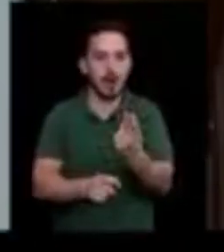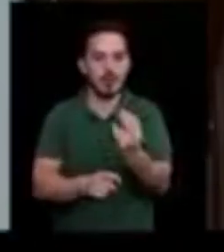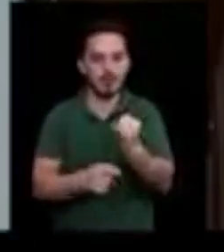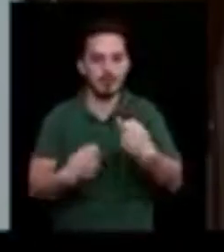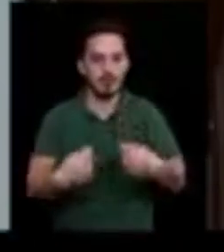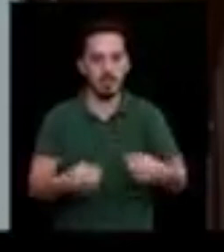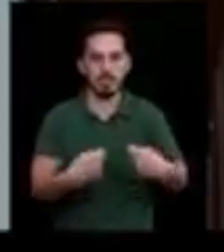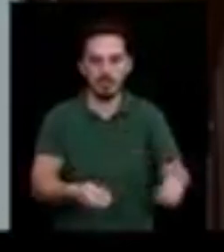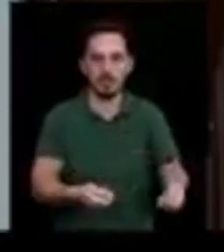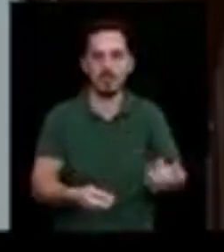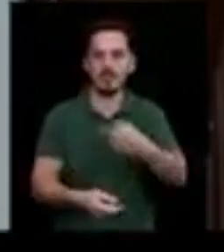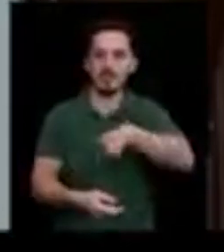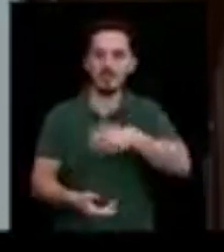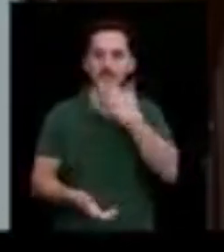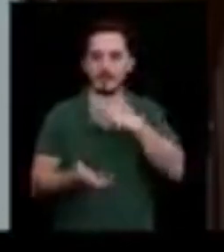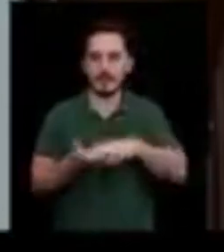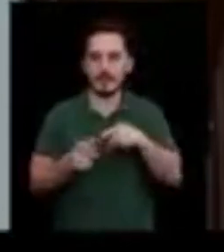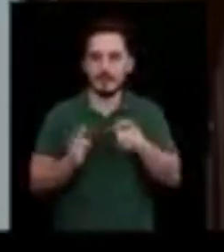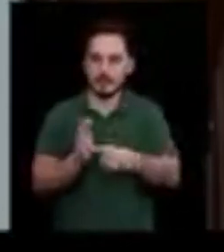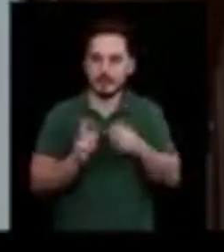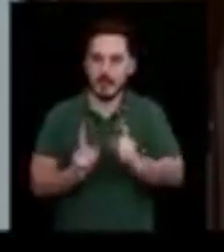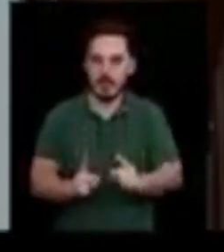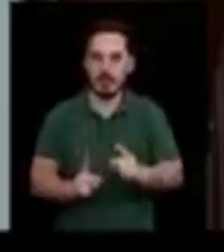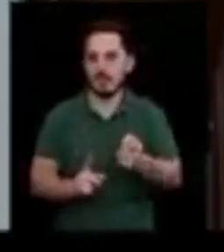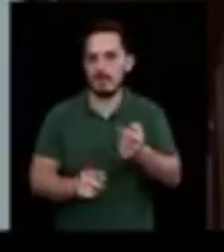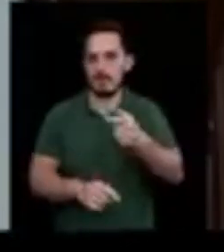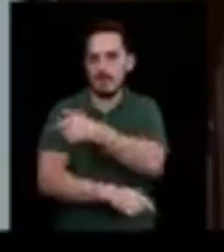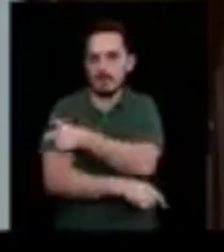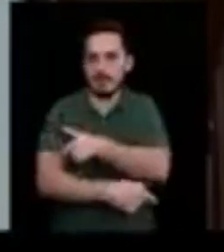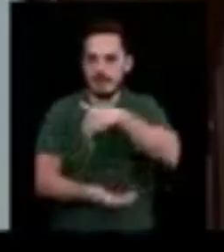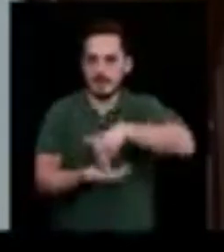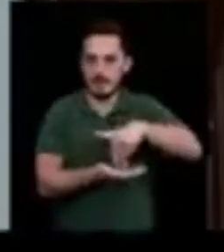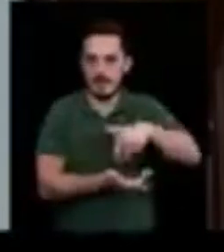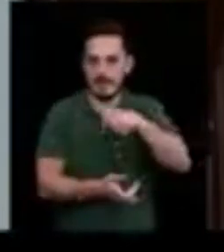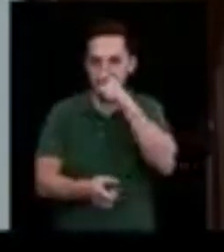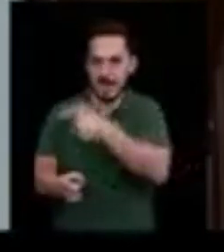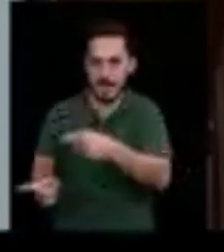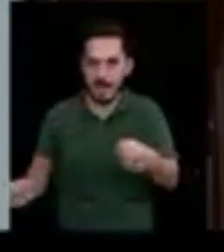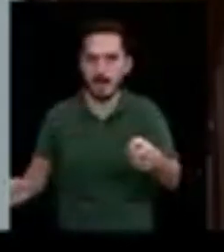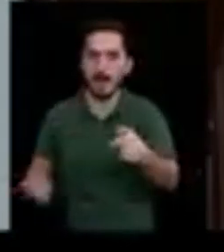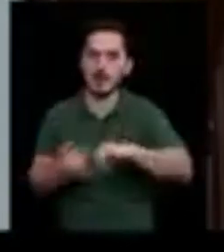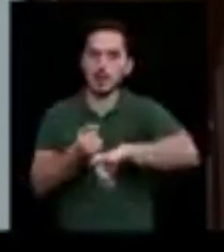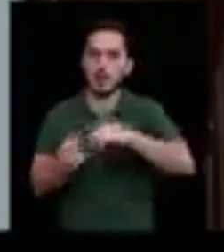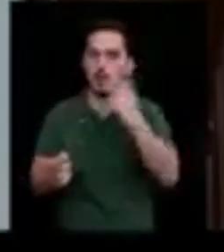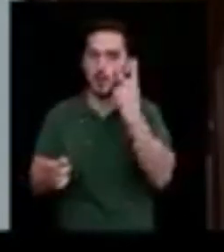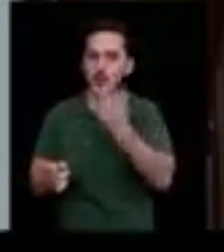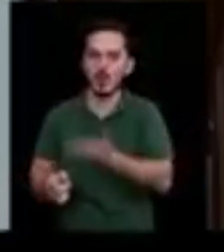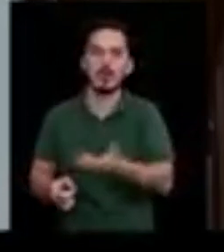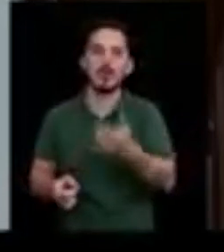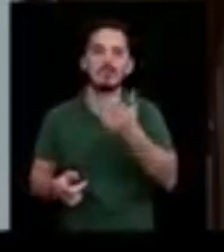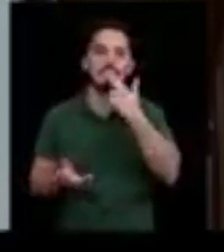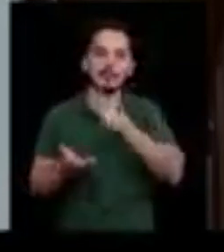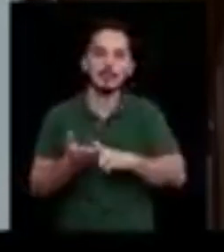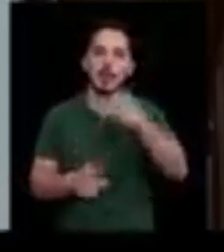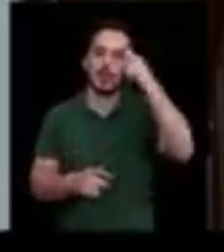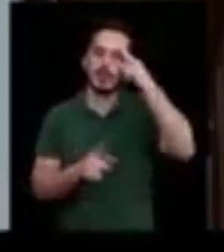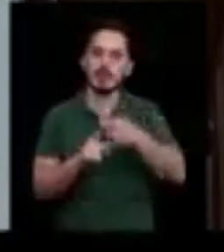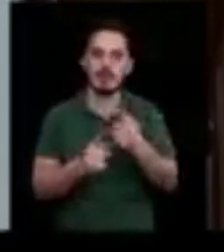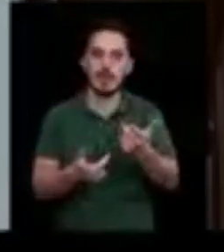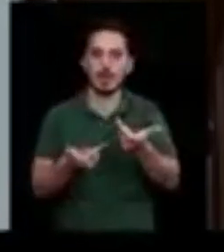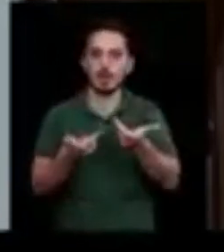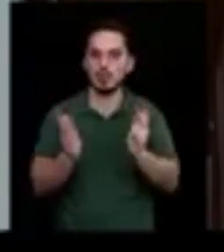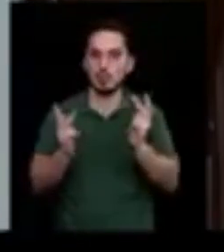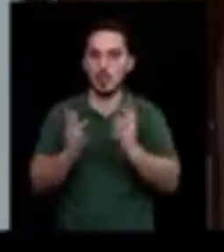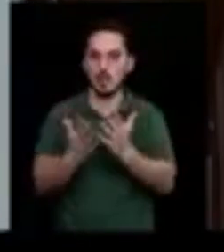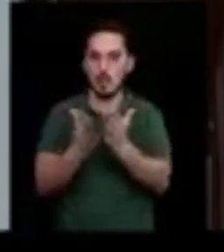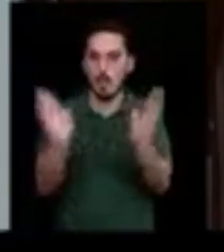dispendiosas. Portanto, aquilo que nós realmente aqui precisávamos, e estão aqui os representantes da Associação de Moradores, é que houvesse aqui realmente uma maior